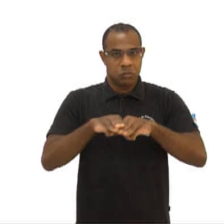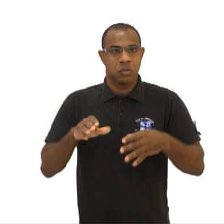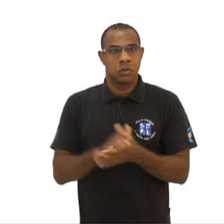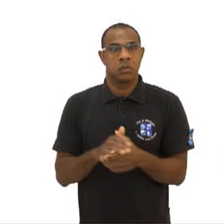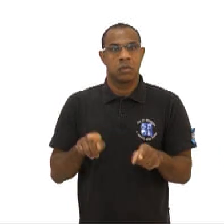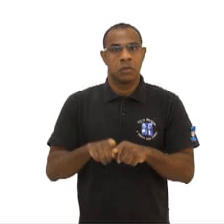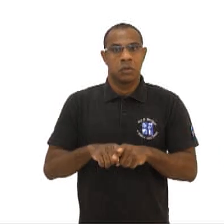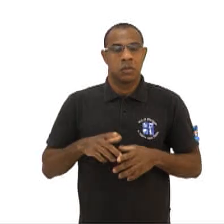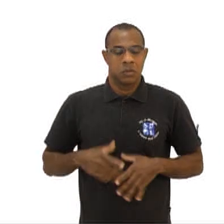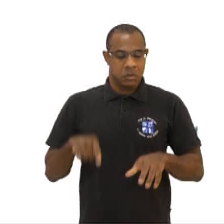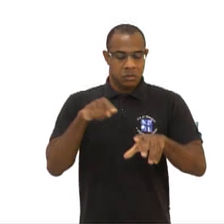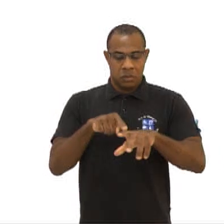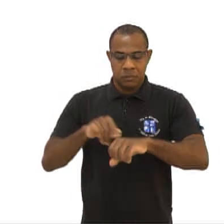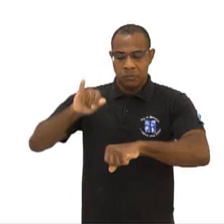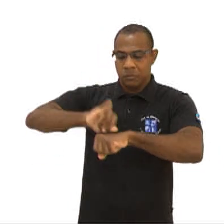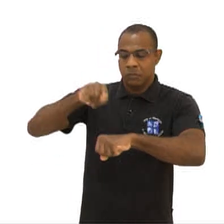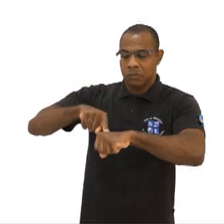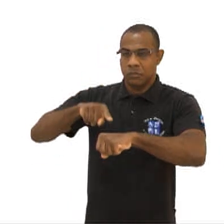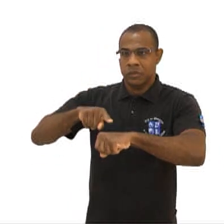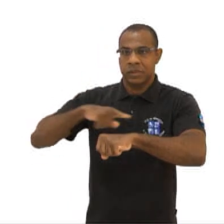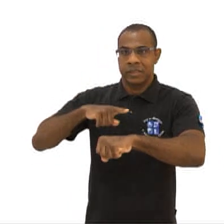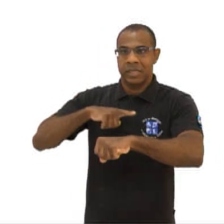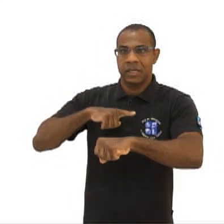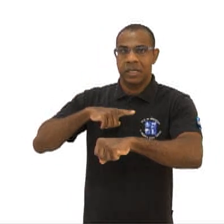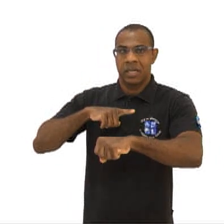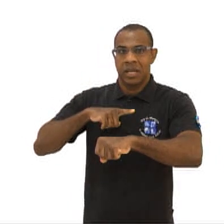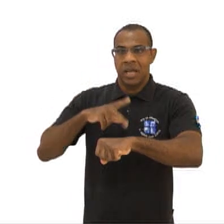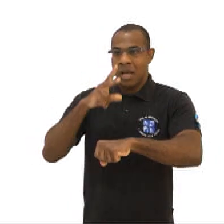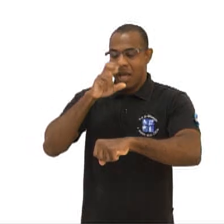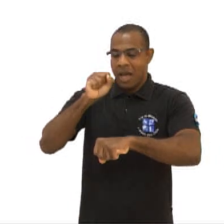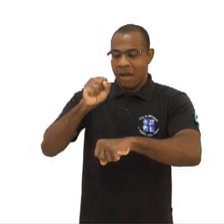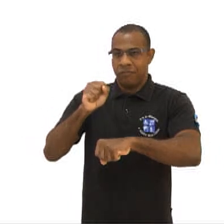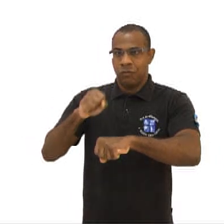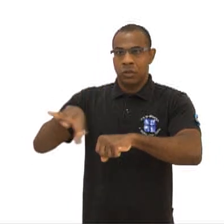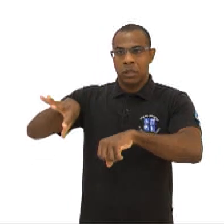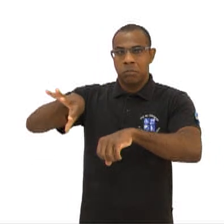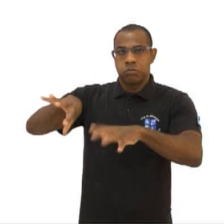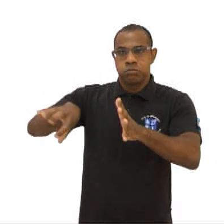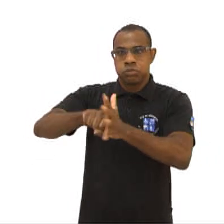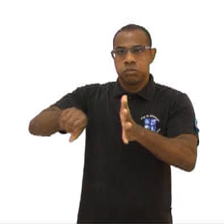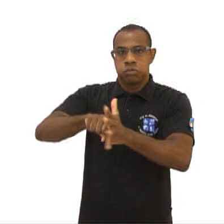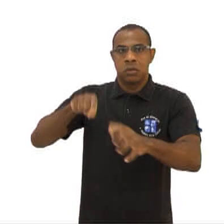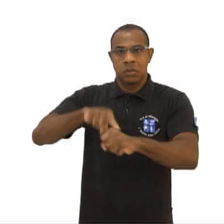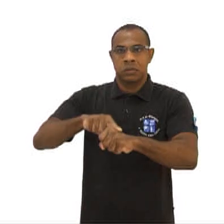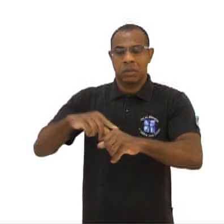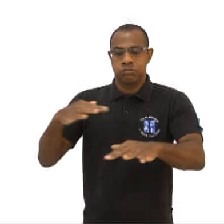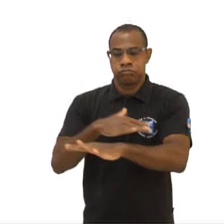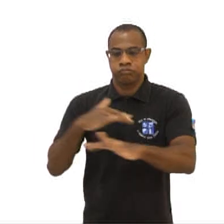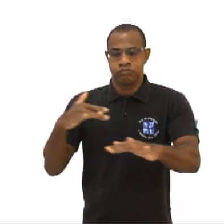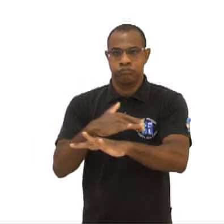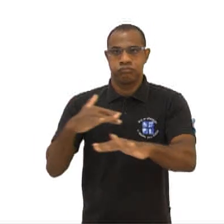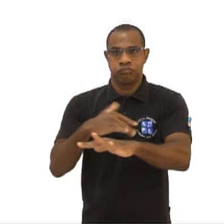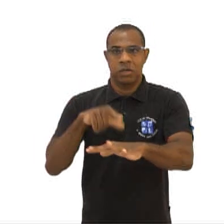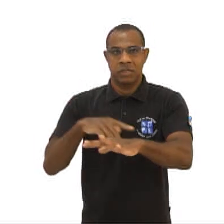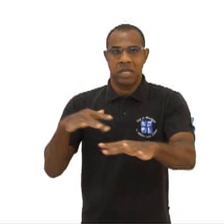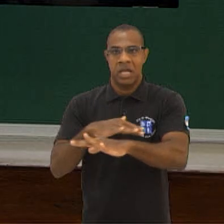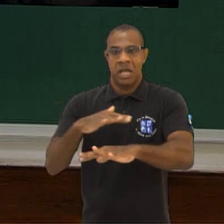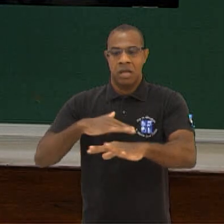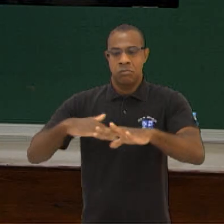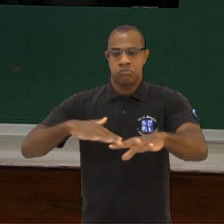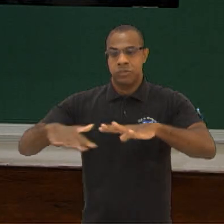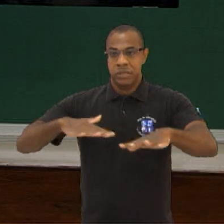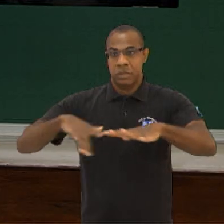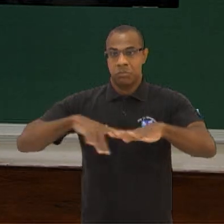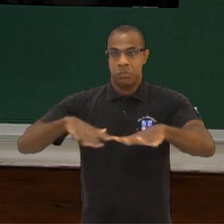que está sofrendo a força e o do corpo que está agindo, né? O campo magnético externo, que está atuando sobre o corpo. Lembre-se da